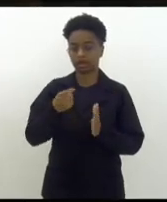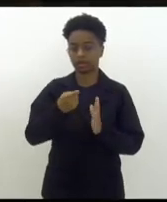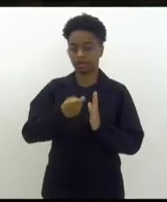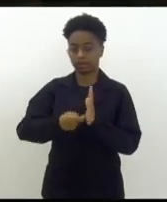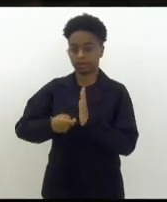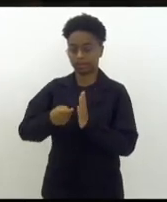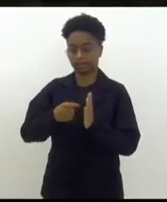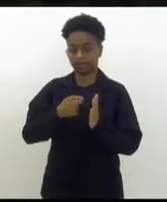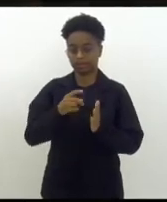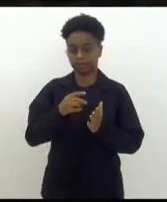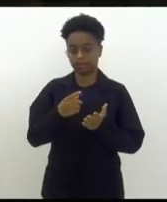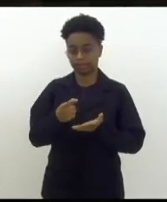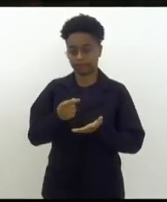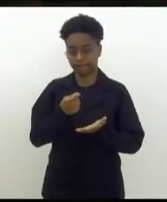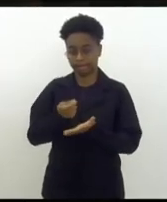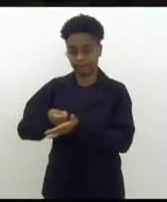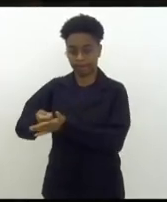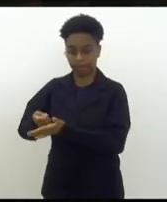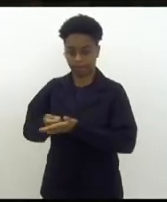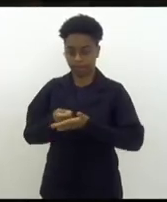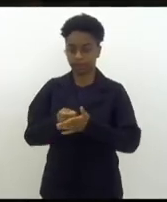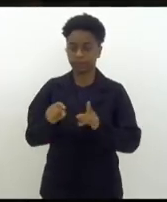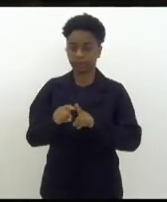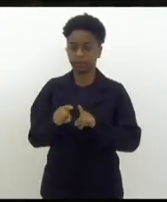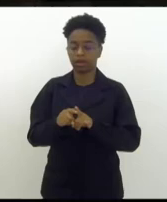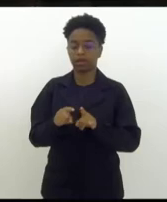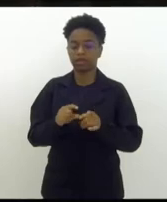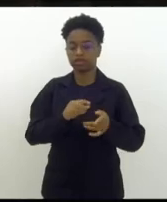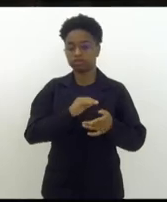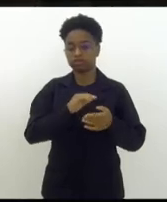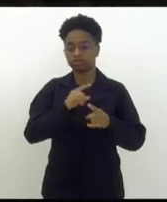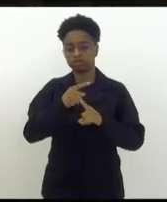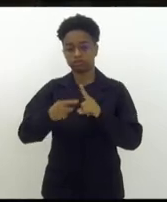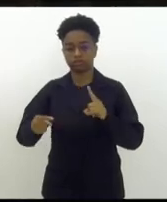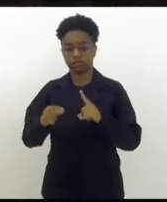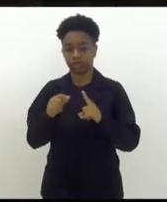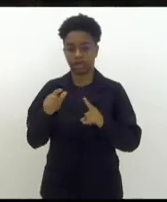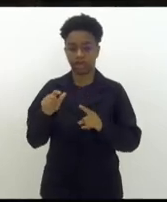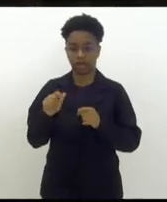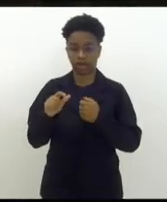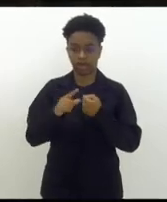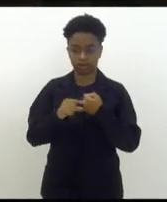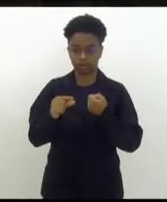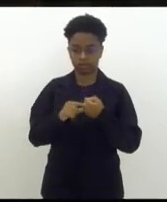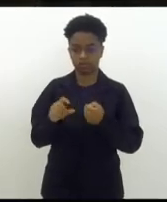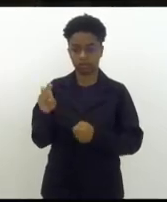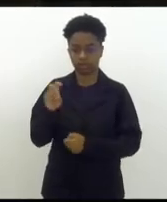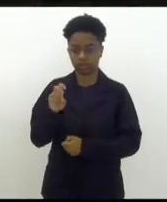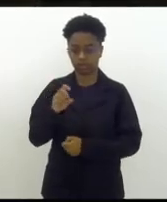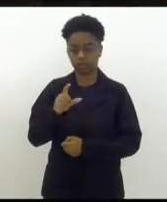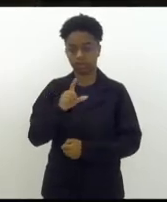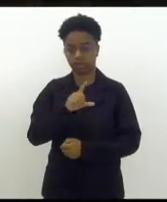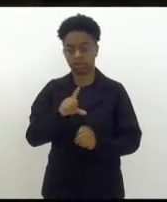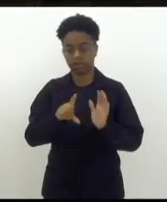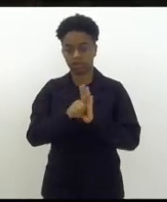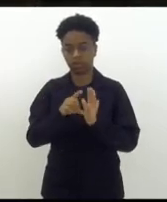parágrafo terceiro do artigo quinto da lei 4291 de 2004